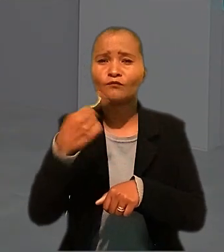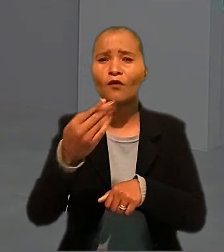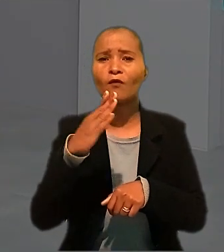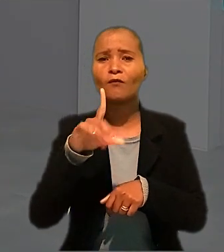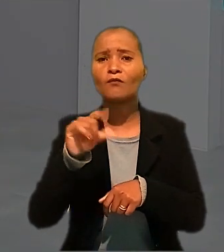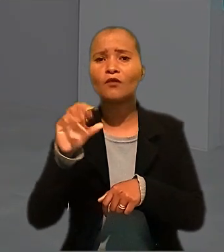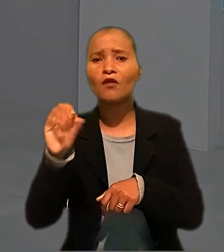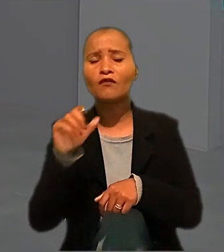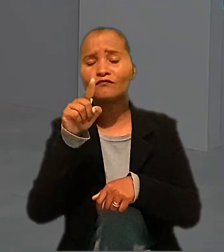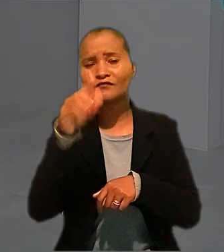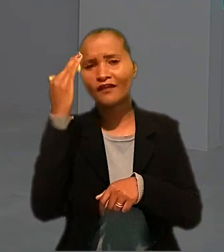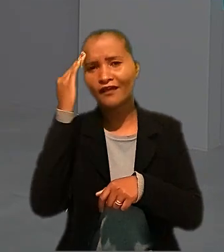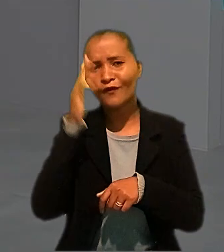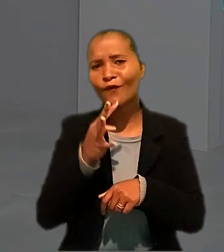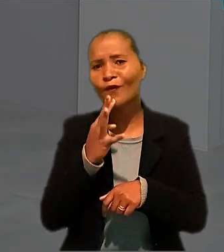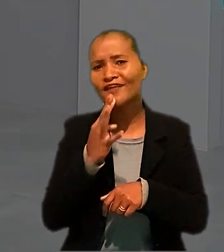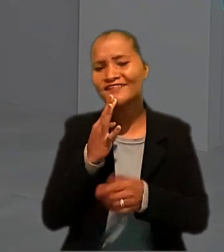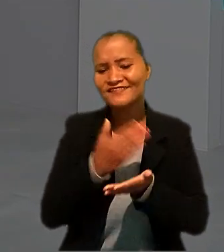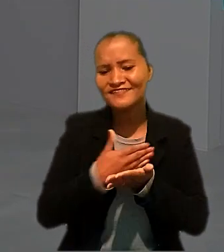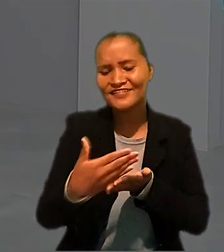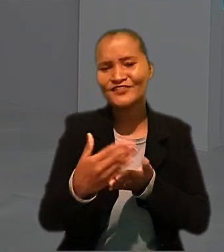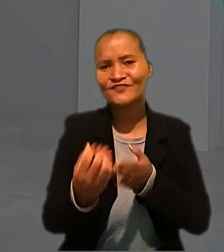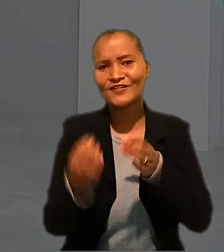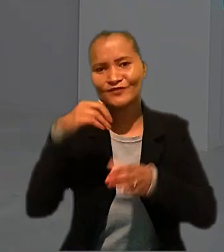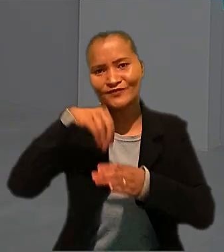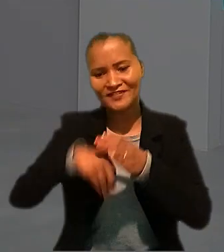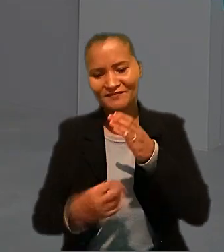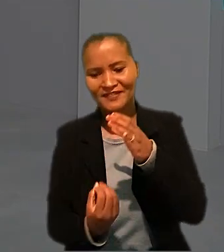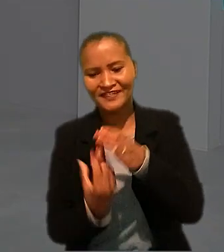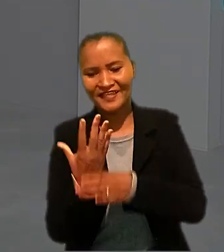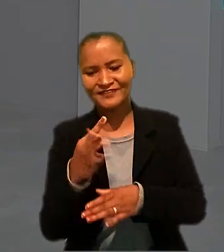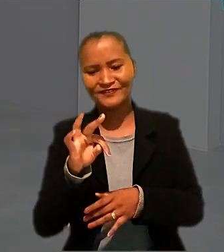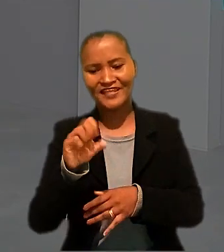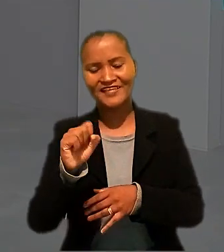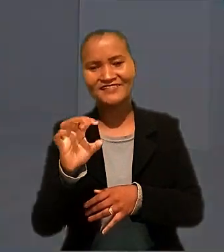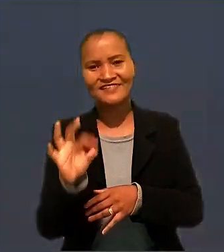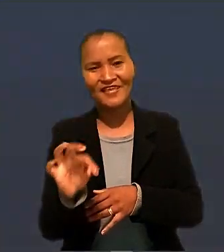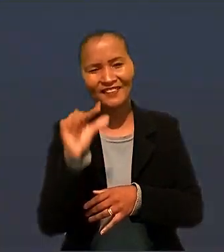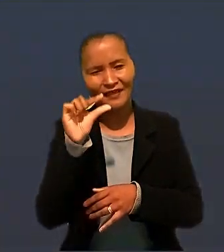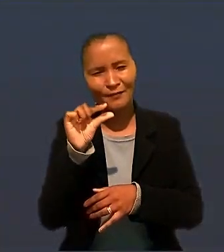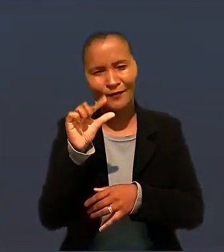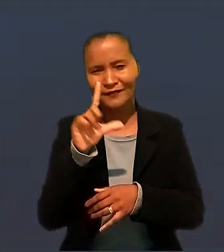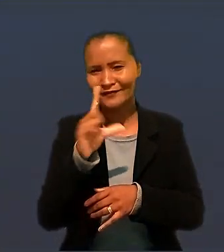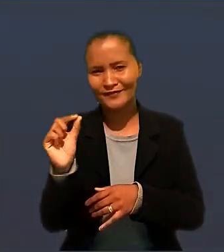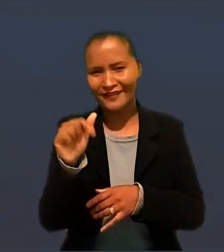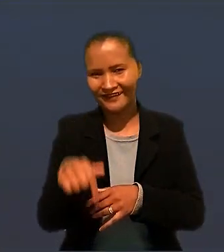conhecer iniciativas de sustentabilidade do TST. É daqui a pouco, não saia daí.